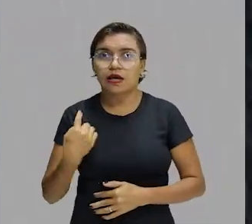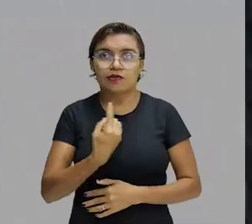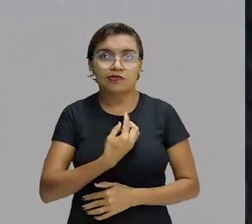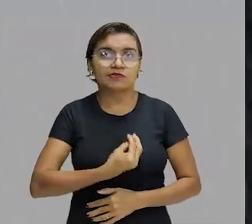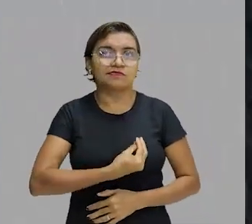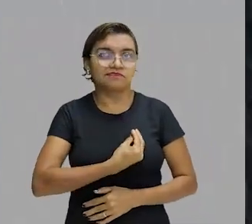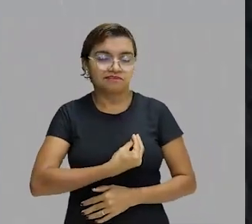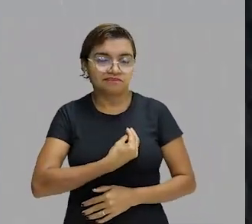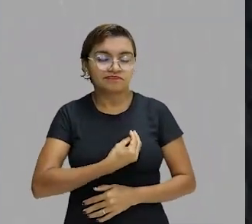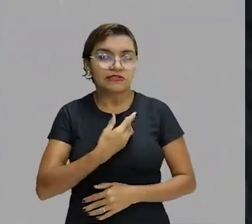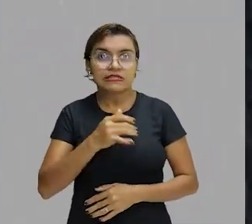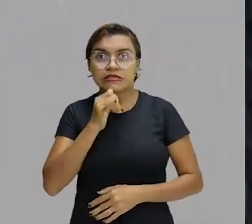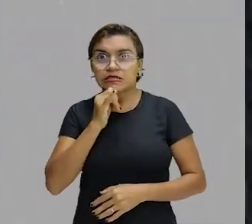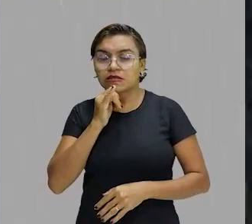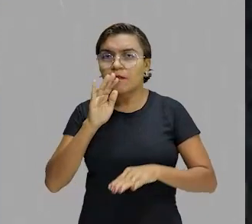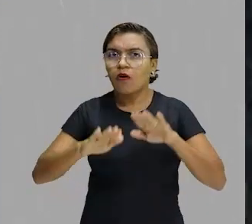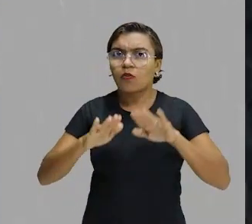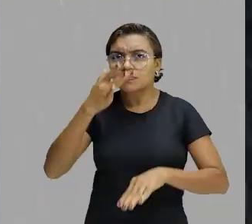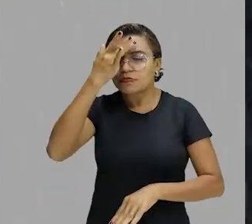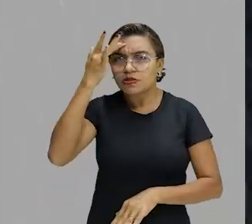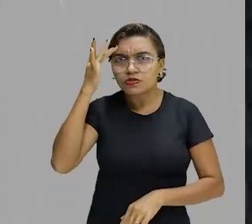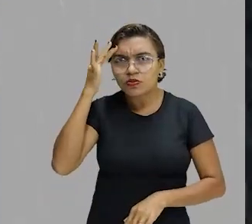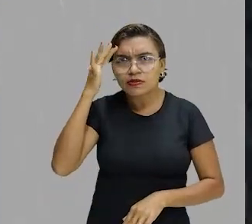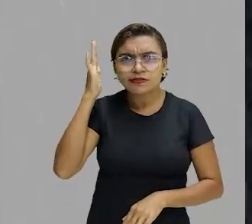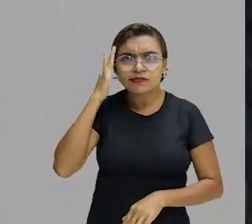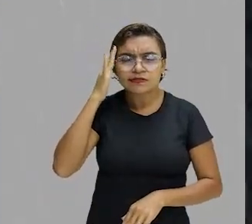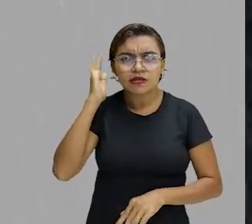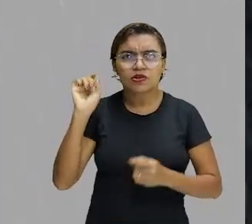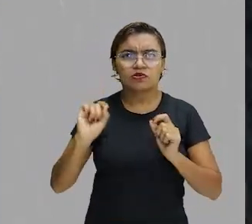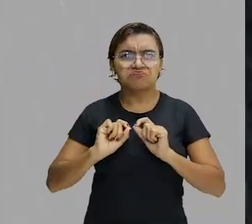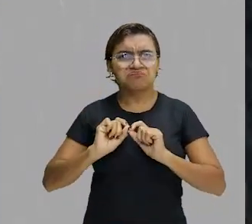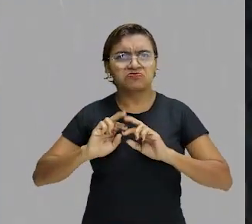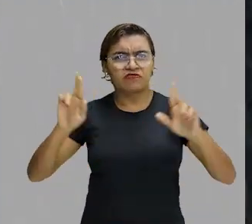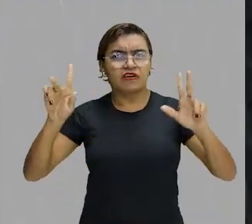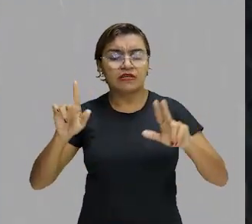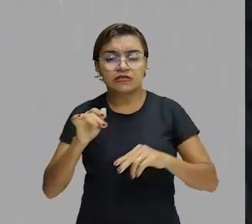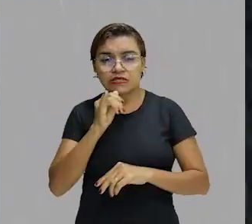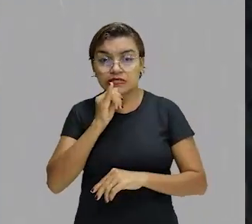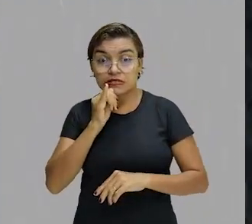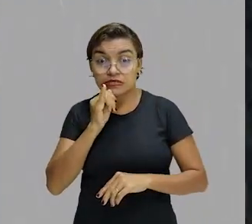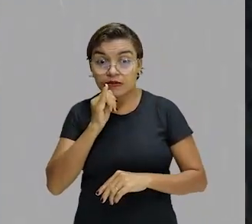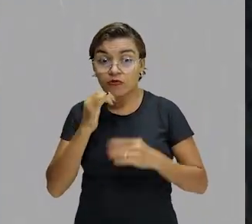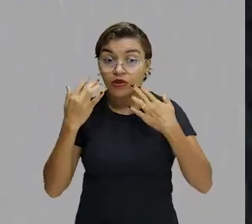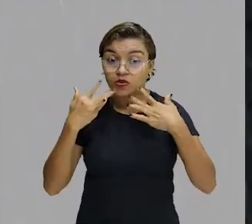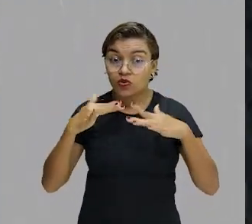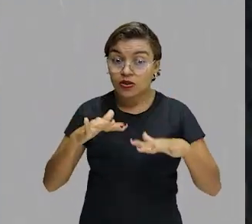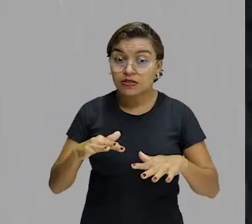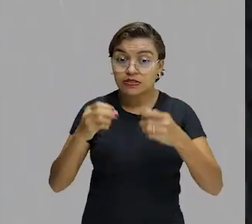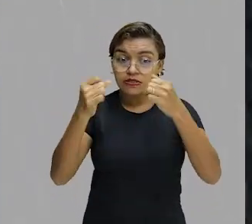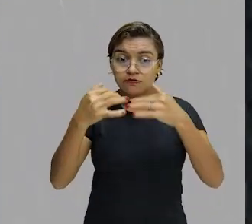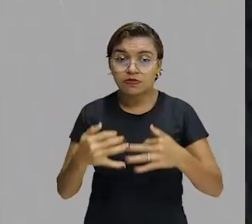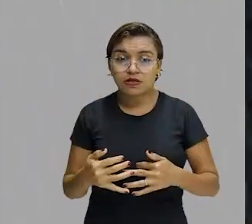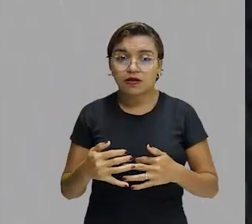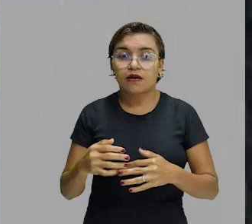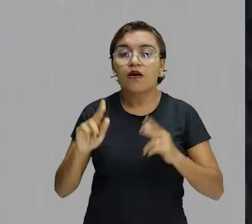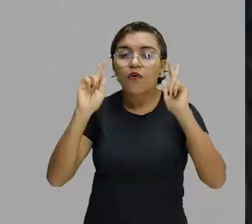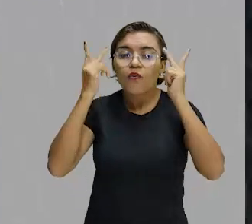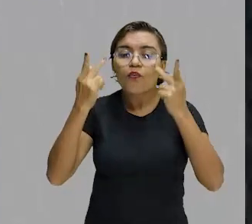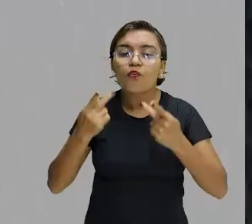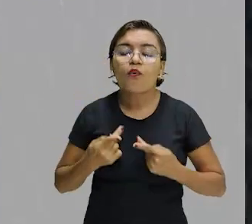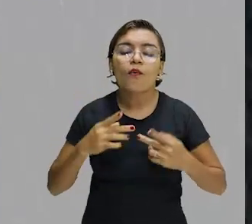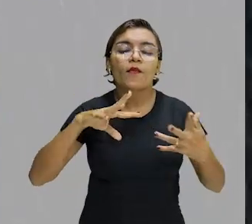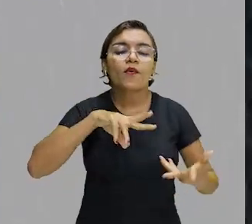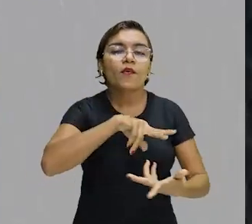que não acredita que vacina não funciona. Funciona sim. Né? É basicamente isso que o naturalismo defende. O homem, nesse mundo, está sujeito